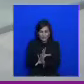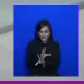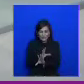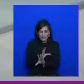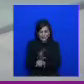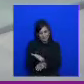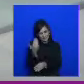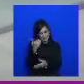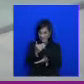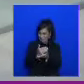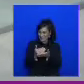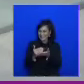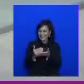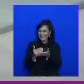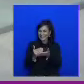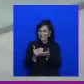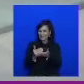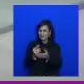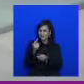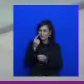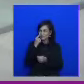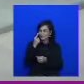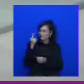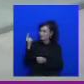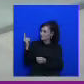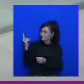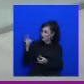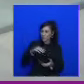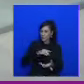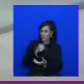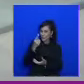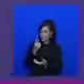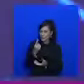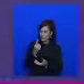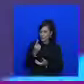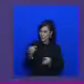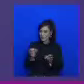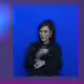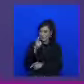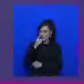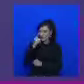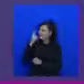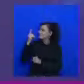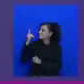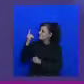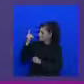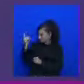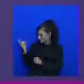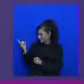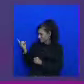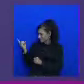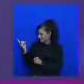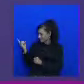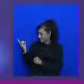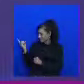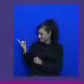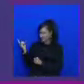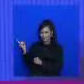pronto por aqui. Vamos começar. Globo número 1 preparado, bolas posicionadas.